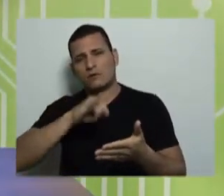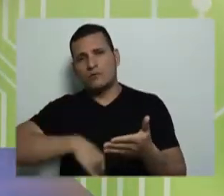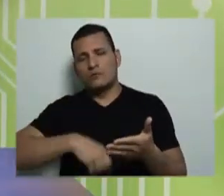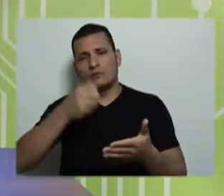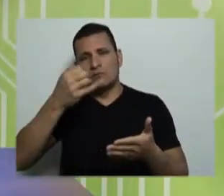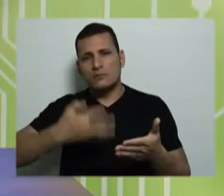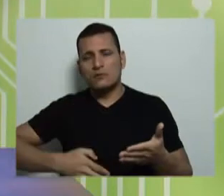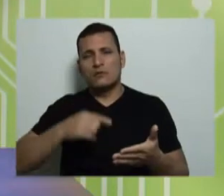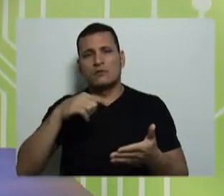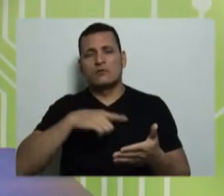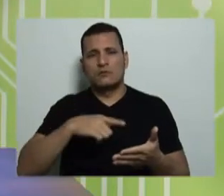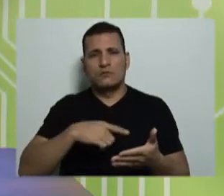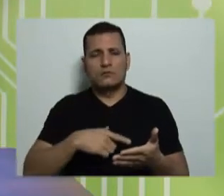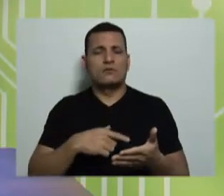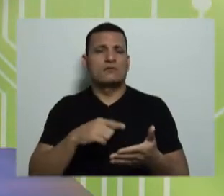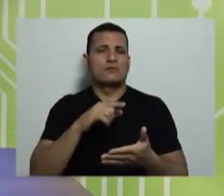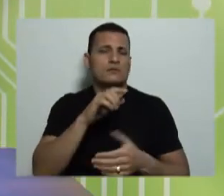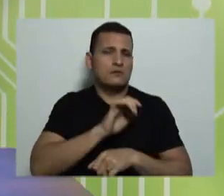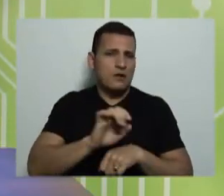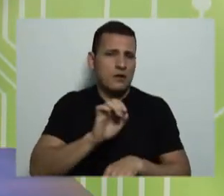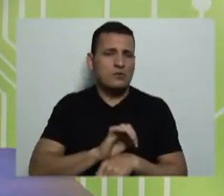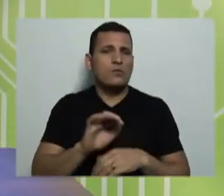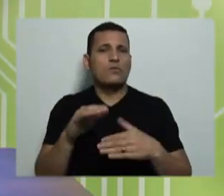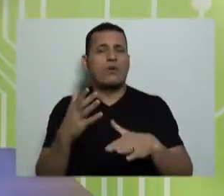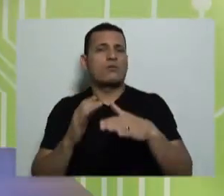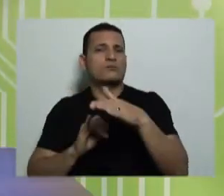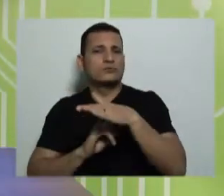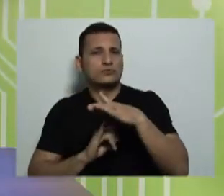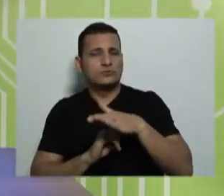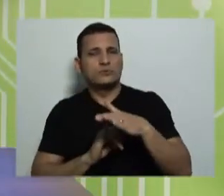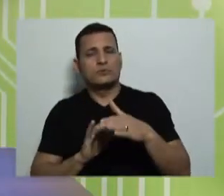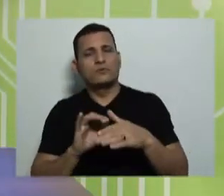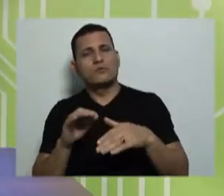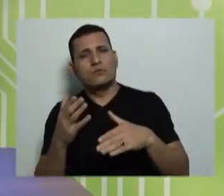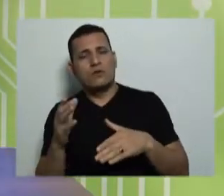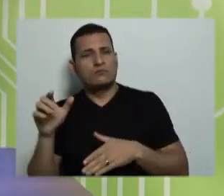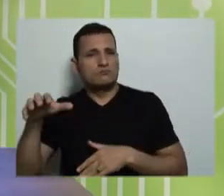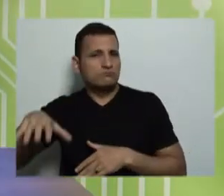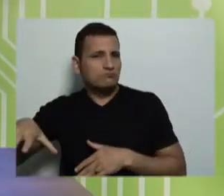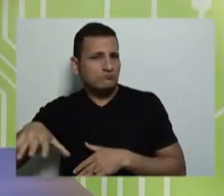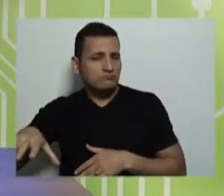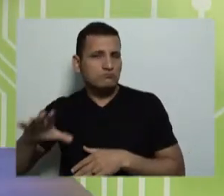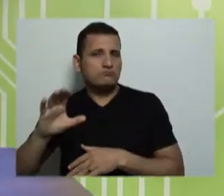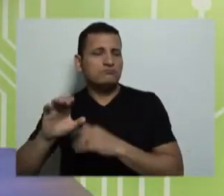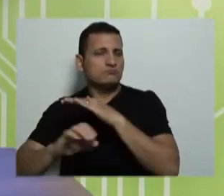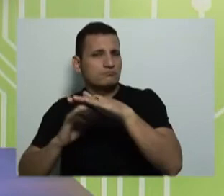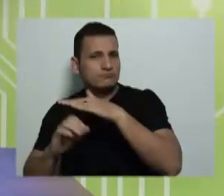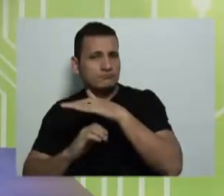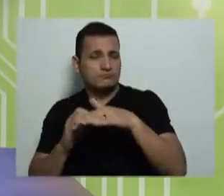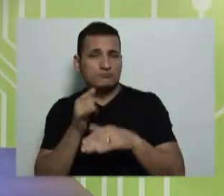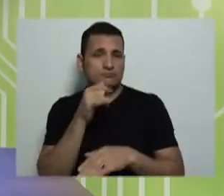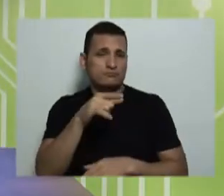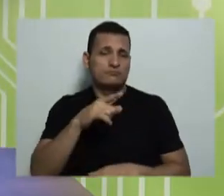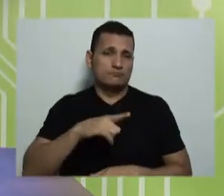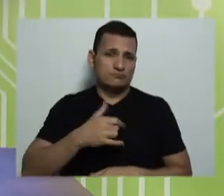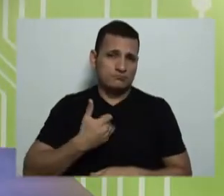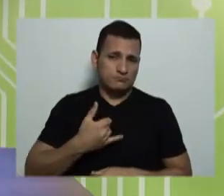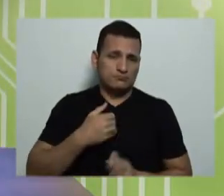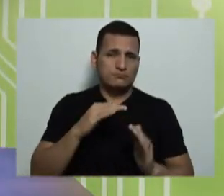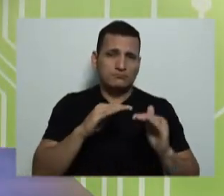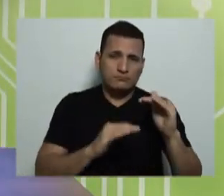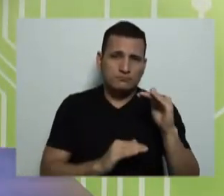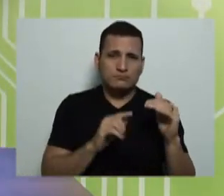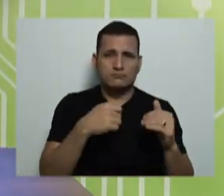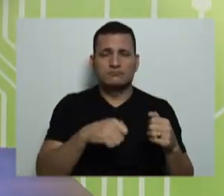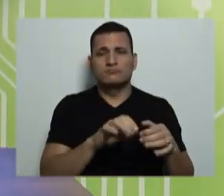estágio, quem que é a parte concedente, qual que é a instituição de ensino, quem é o estagiário. Se ele for menor de idade, vai ter uma autorização dos pais. Lá vai estar